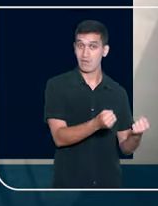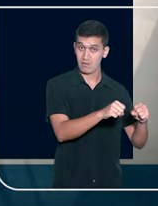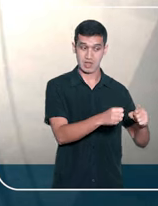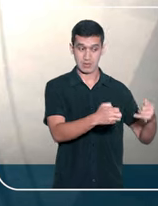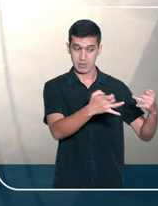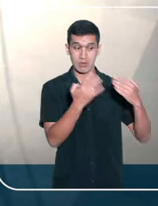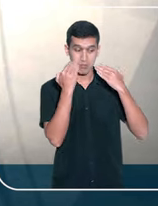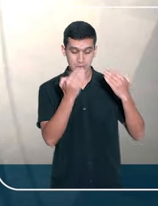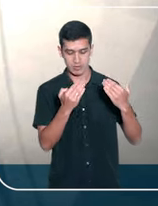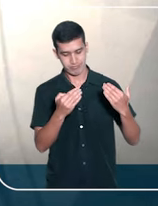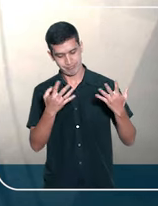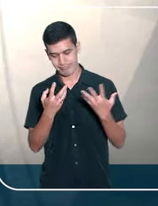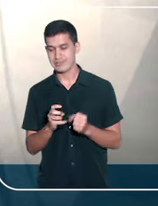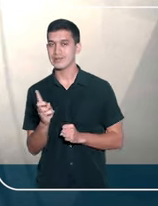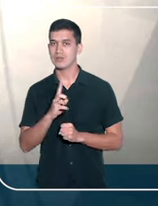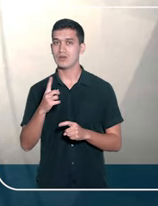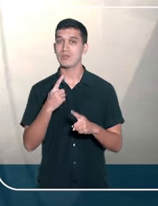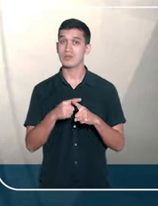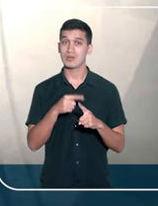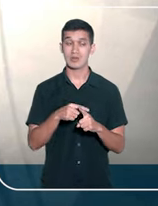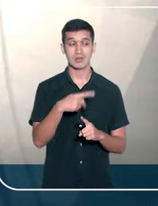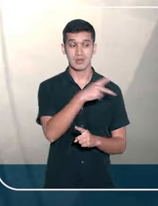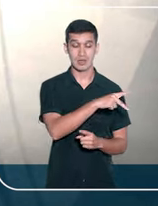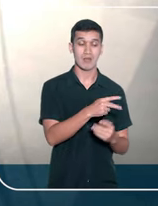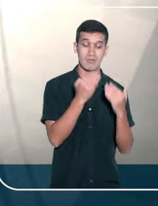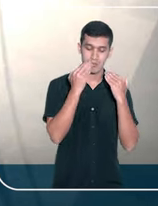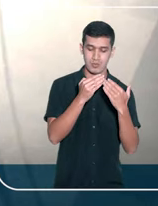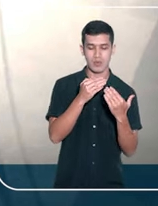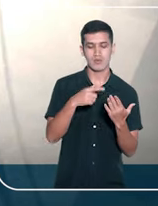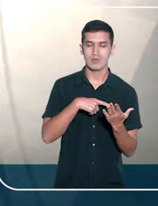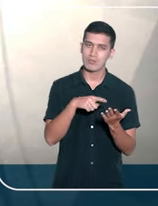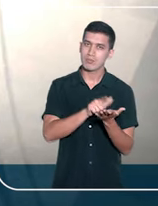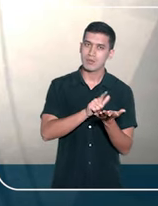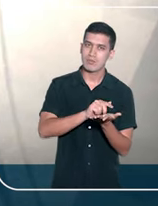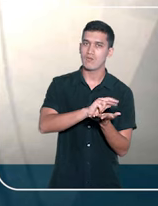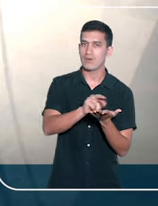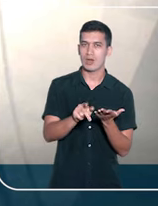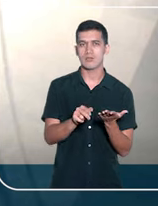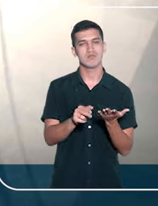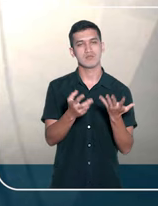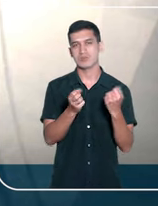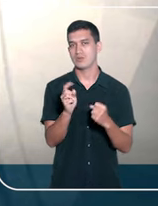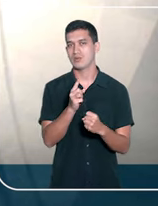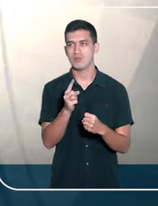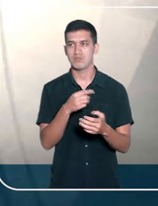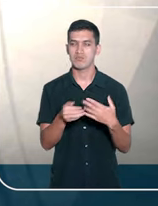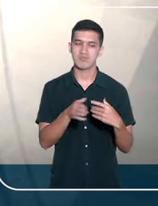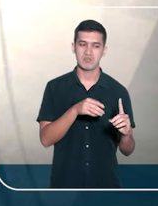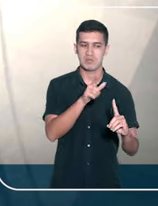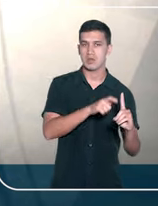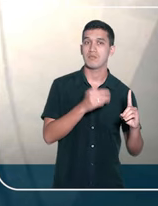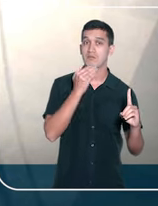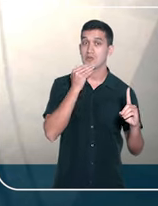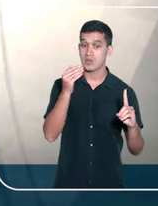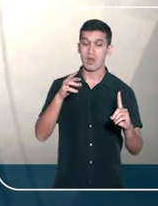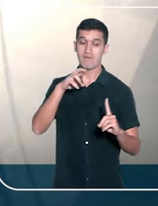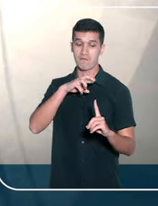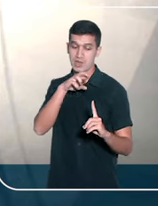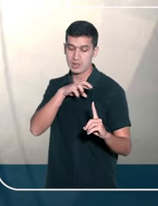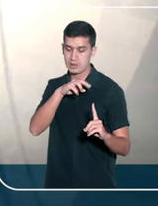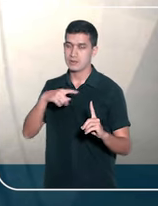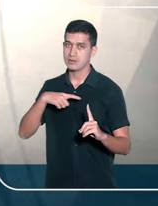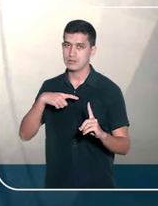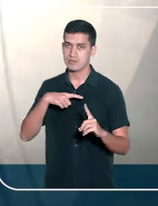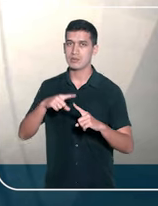monitória é extinta sobre o fundamento de insuficiência da prova escrita mesmo com o pedido do autor para produção de perícia após a